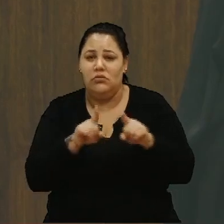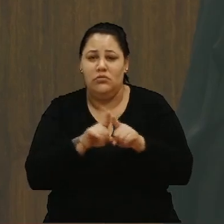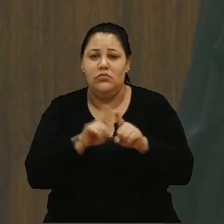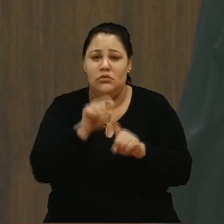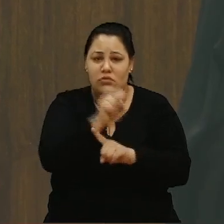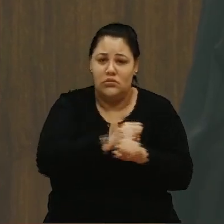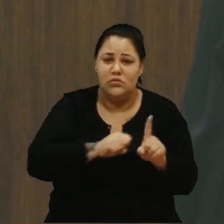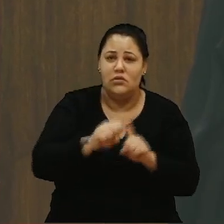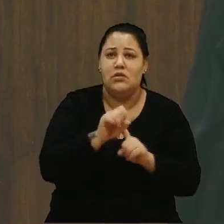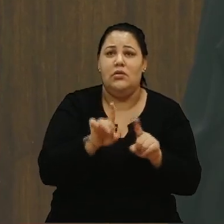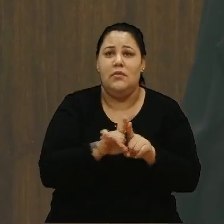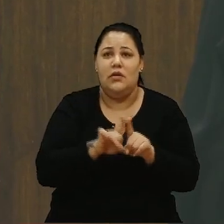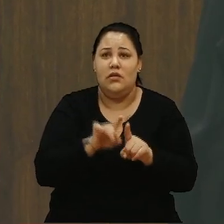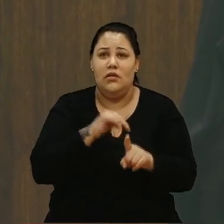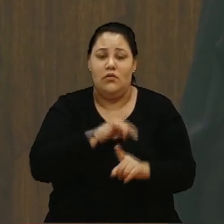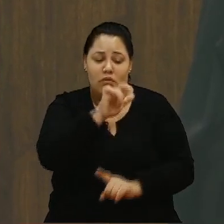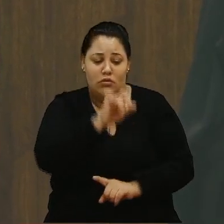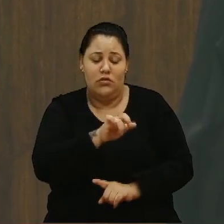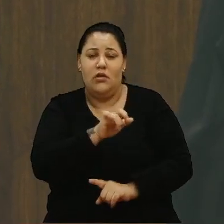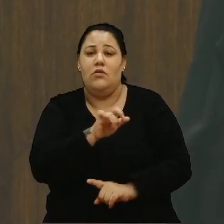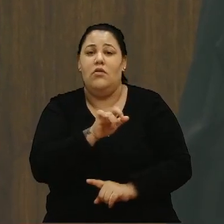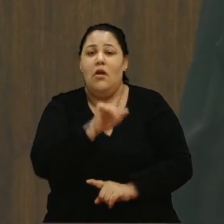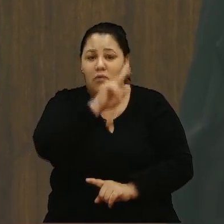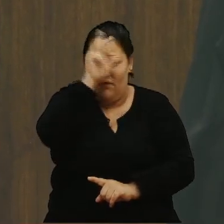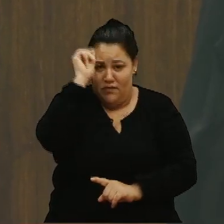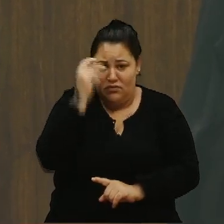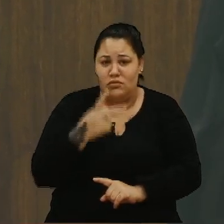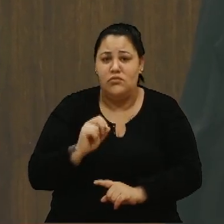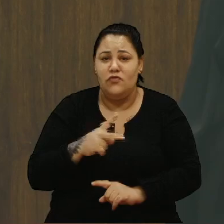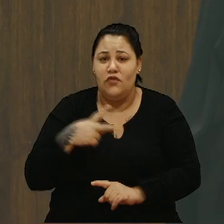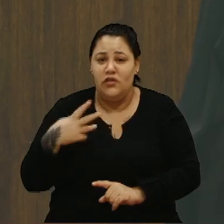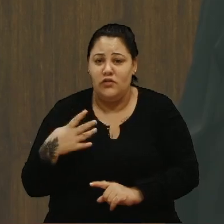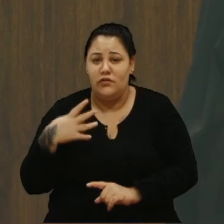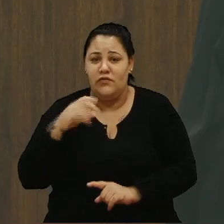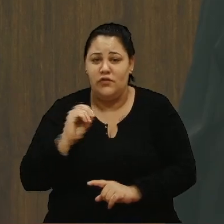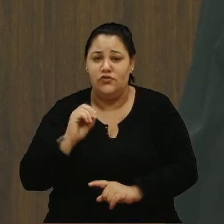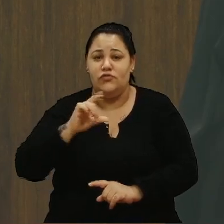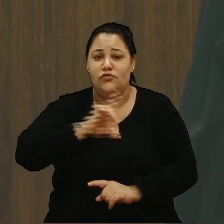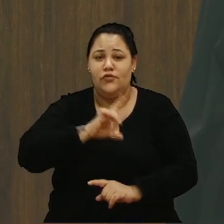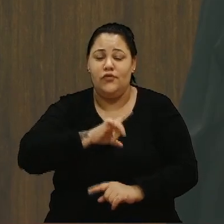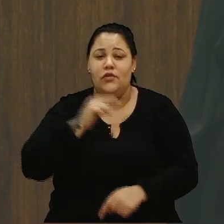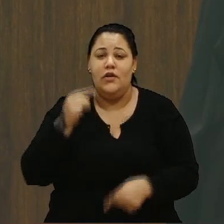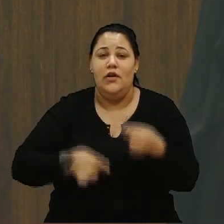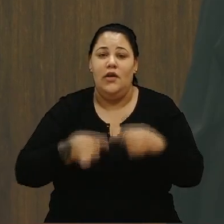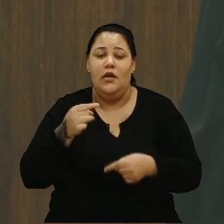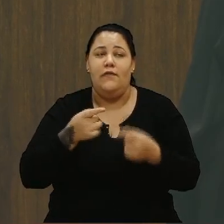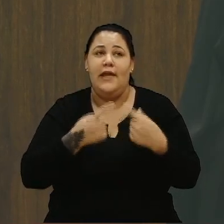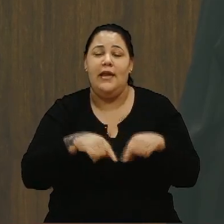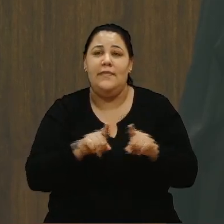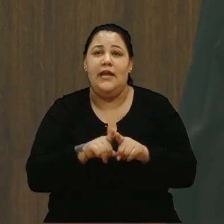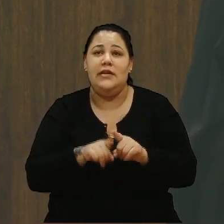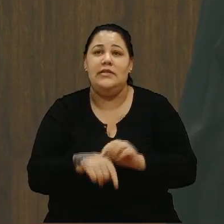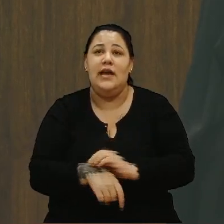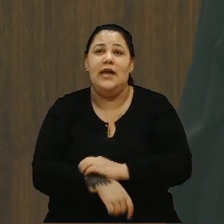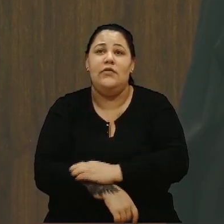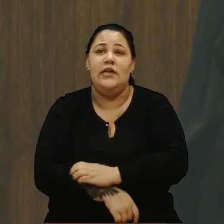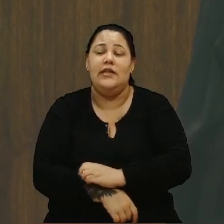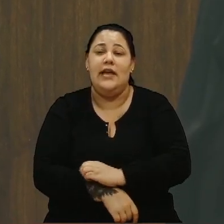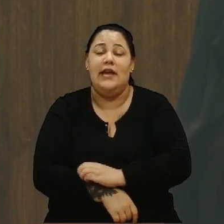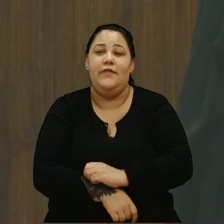sociedade. Quando fui candidato a prefeito em 2020, nesse plenário, nós tivemos debate e o secretário da